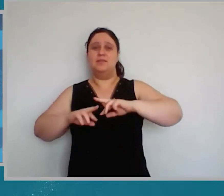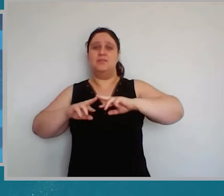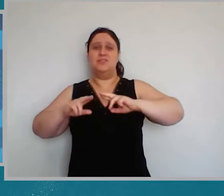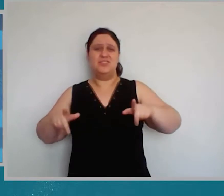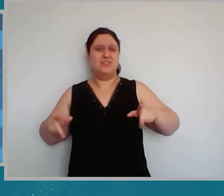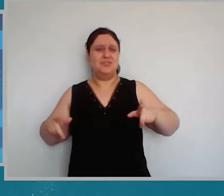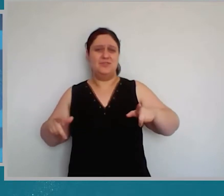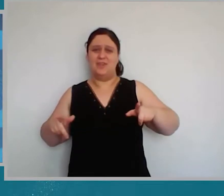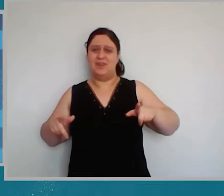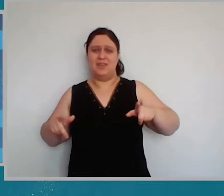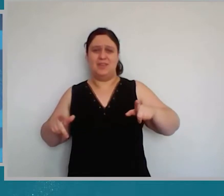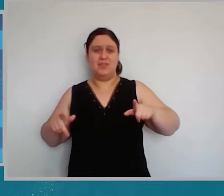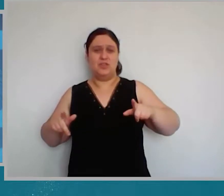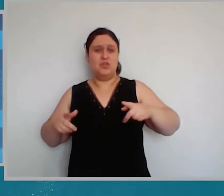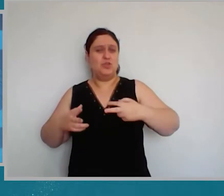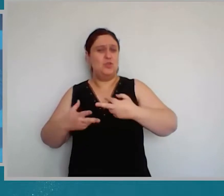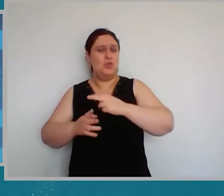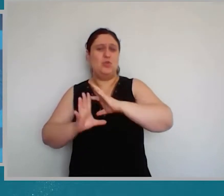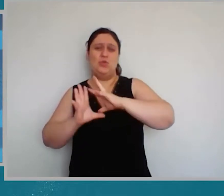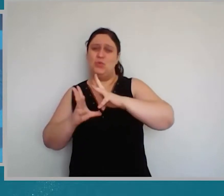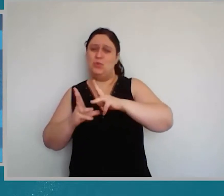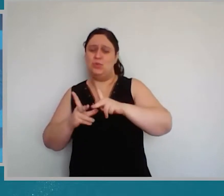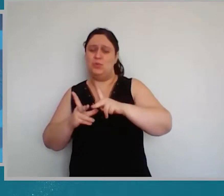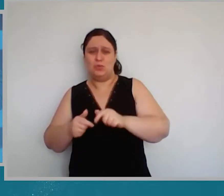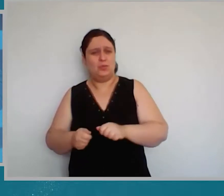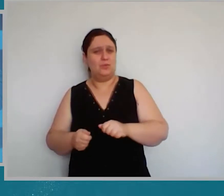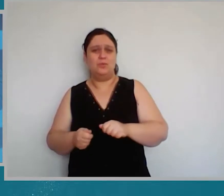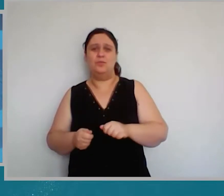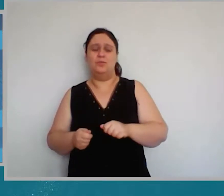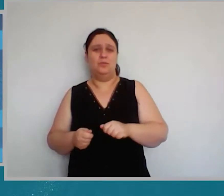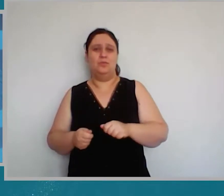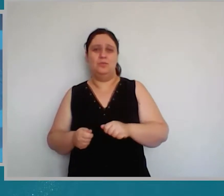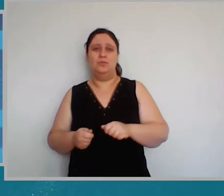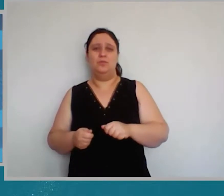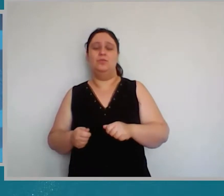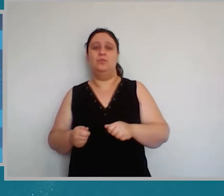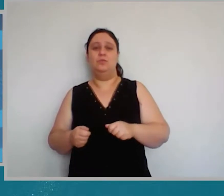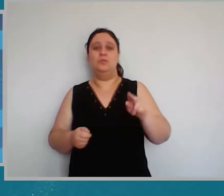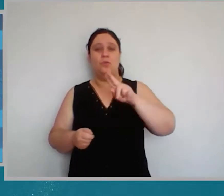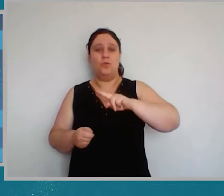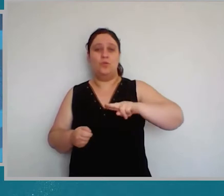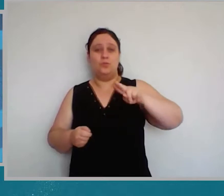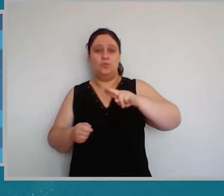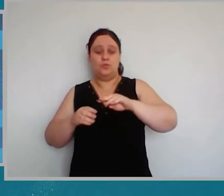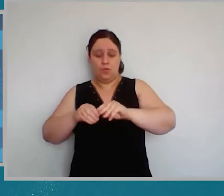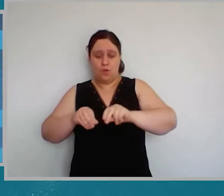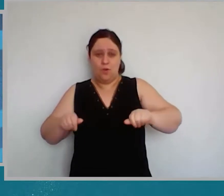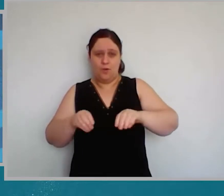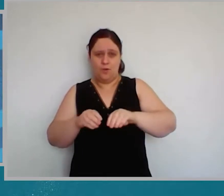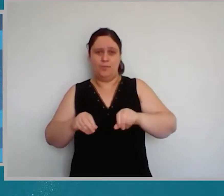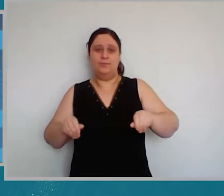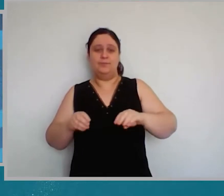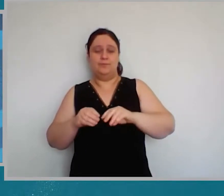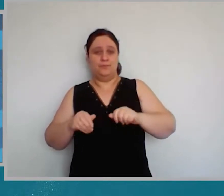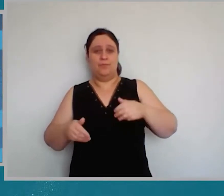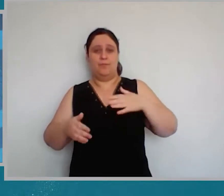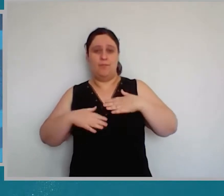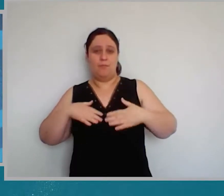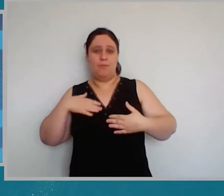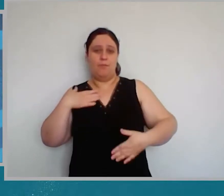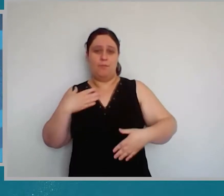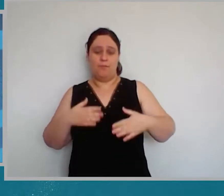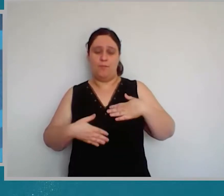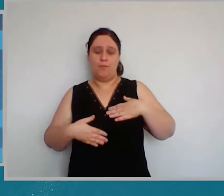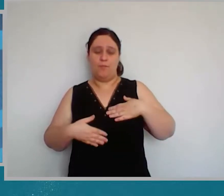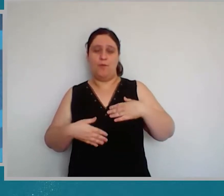resto da criação. Ele criou o homem, formou do pó da terra o corpo do homem. Todavia, o homem